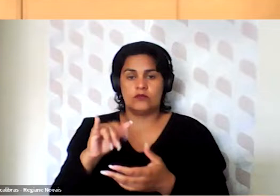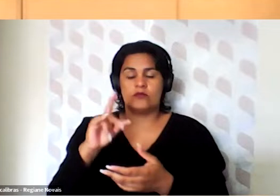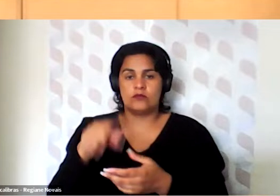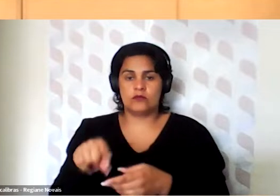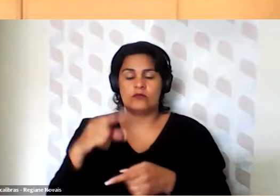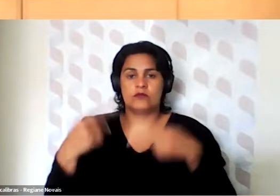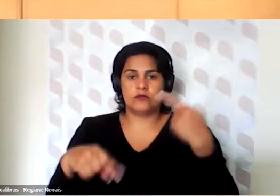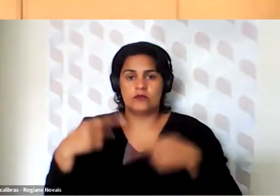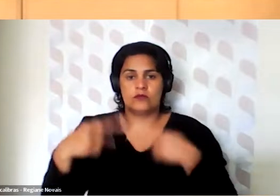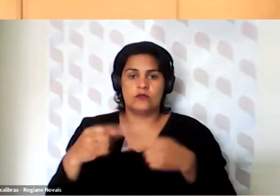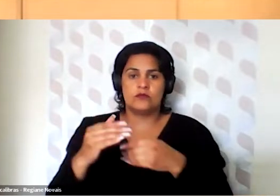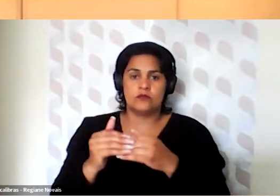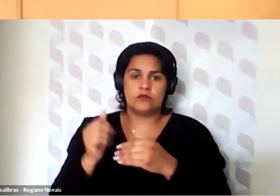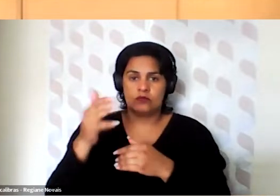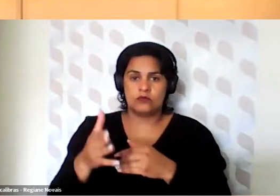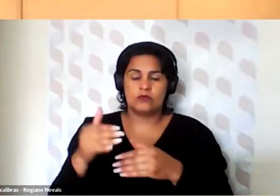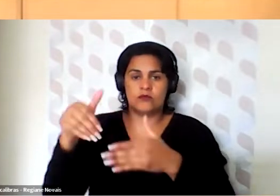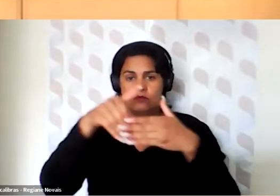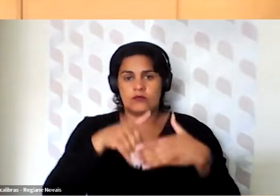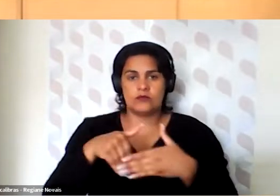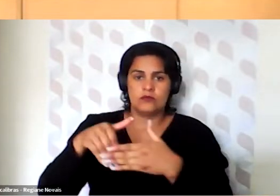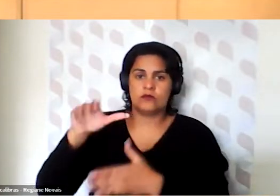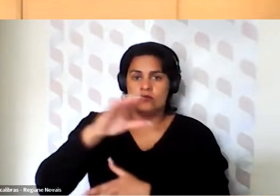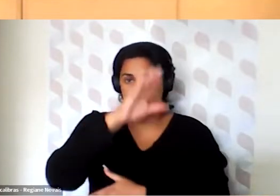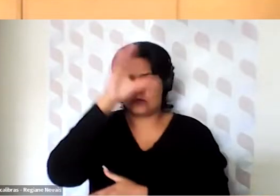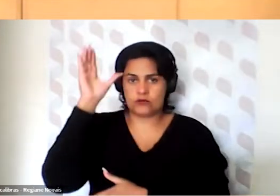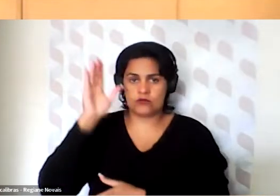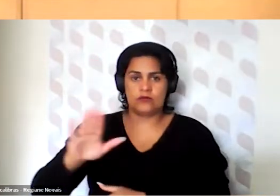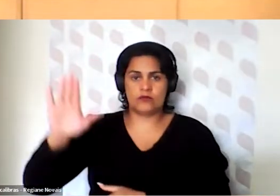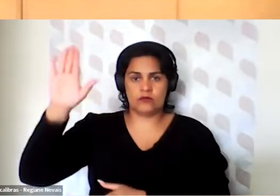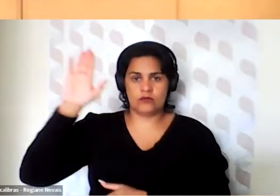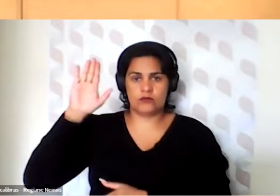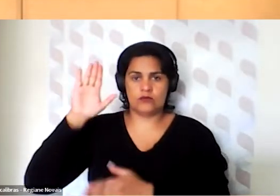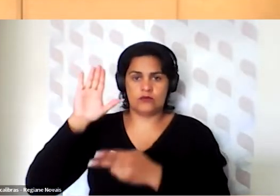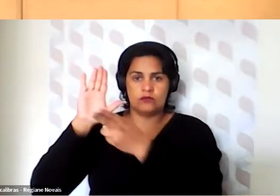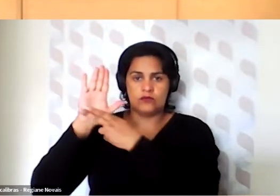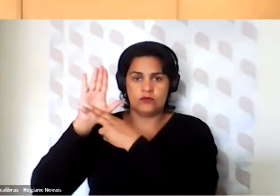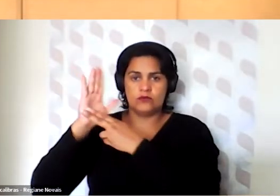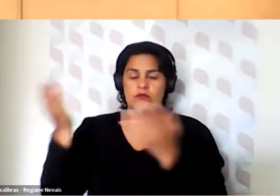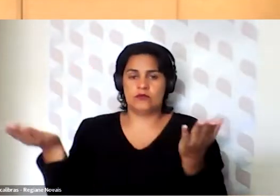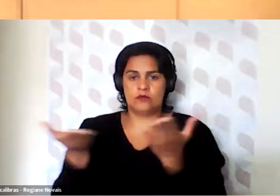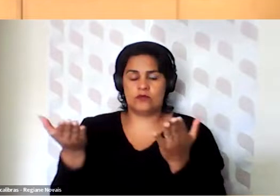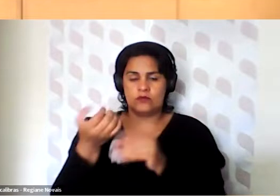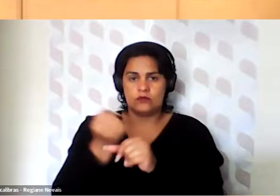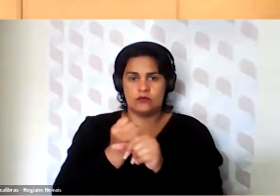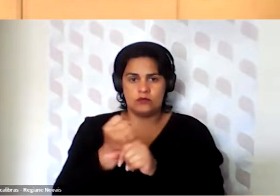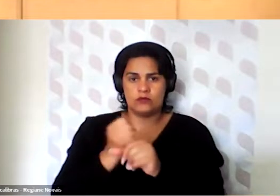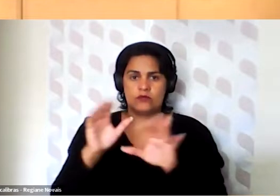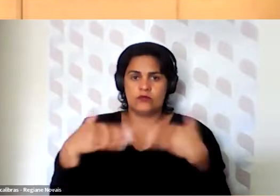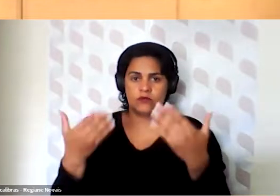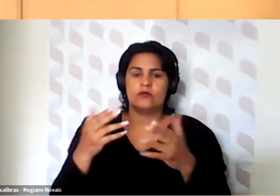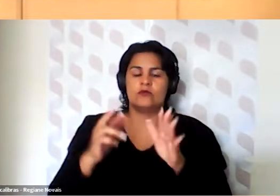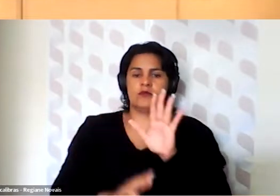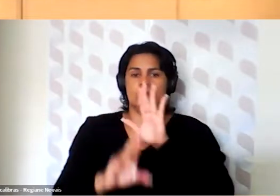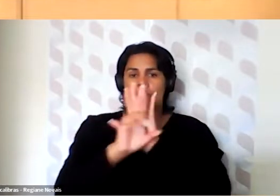uma das questões essenciais para os programas de política externa dos candidatos das eleições deste ano. Por isso, nós organizamos